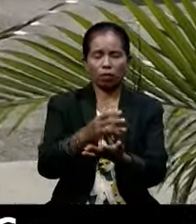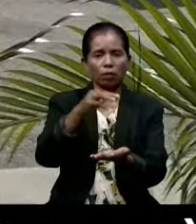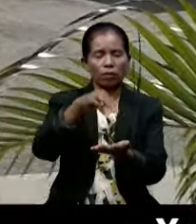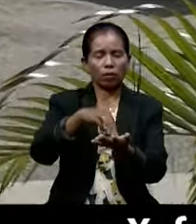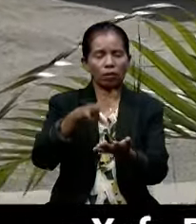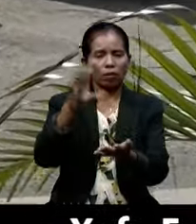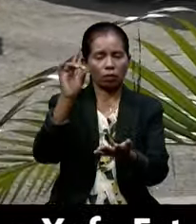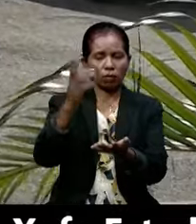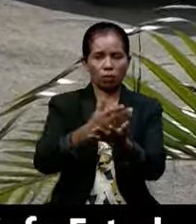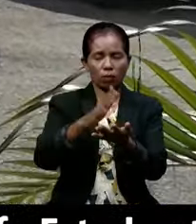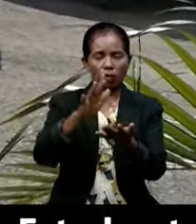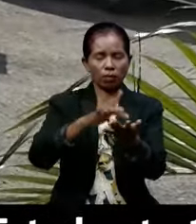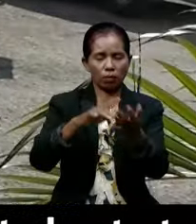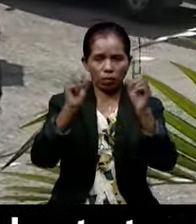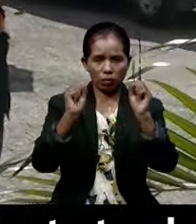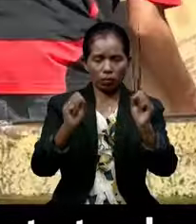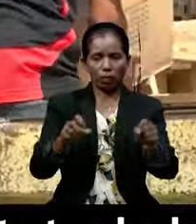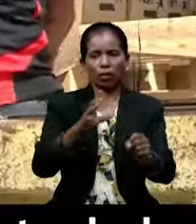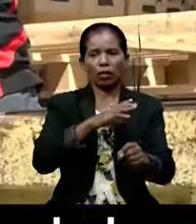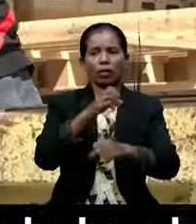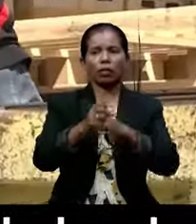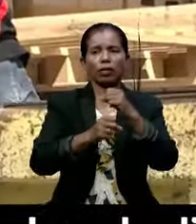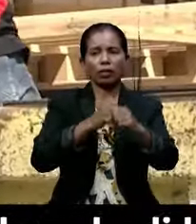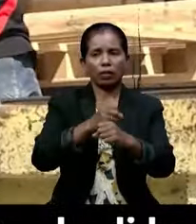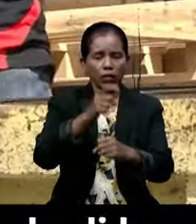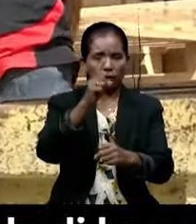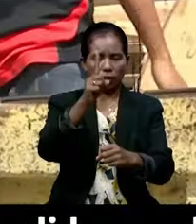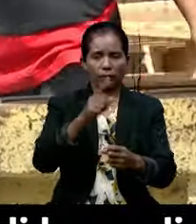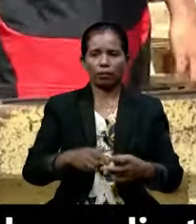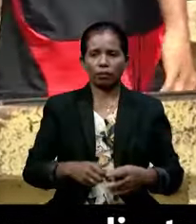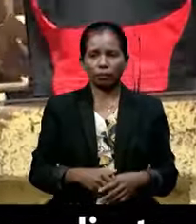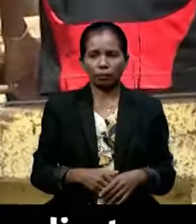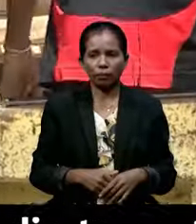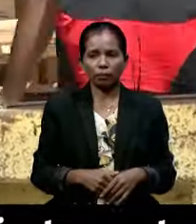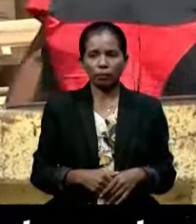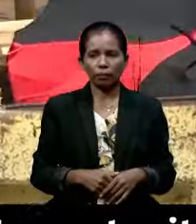alu, só sai moruk o de bele aguenta totina ida tan. Azinha Lola, Zaime dos Santos, Gemen.